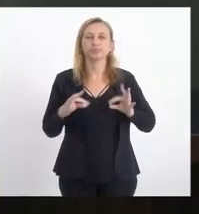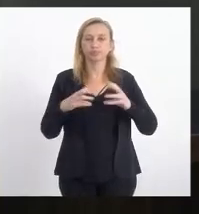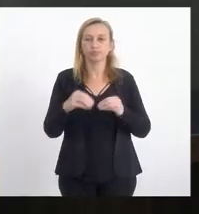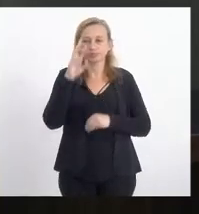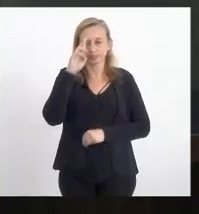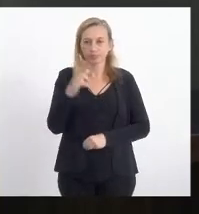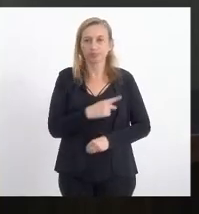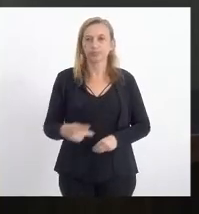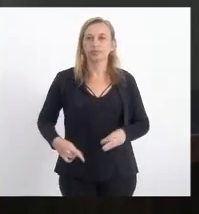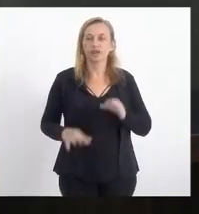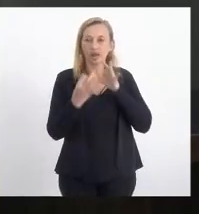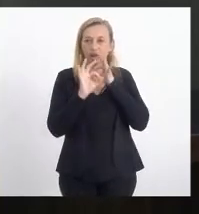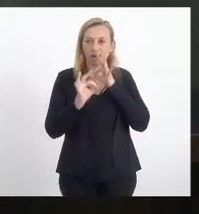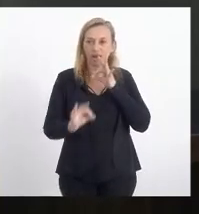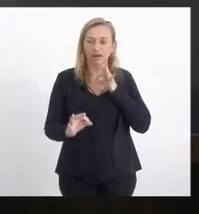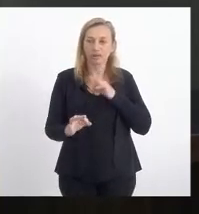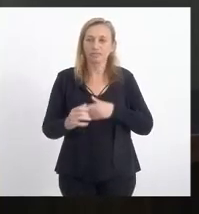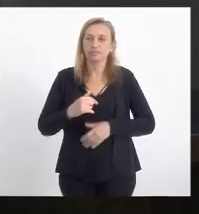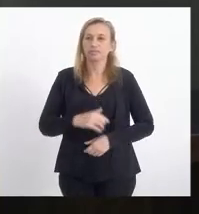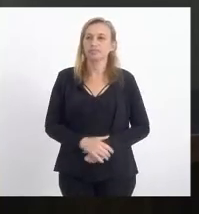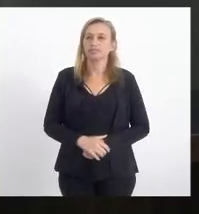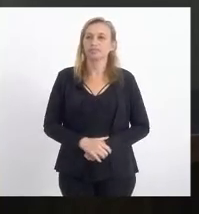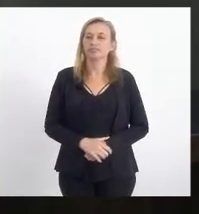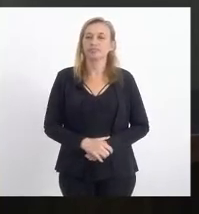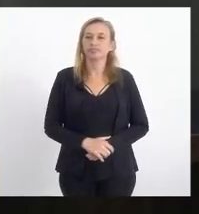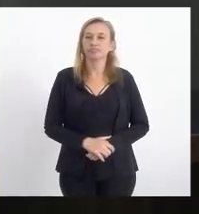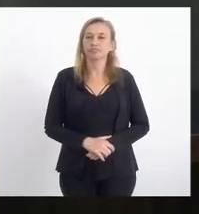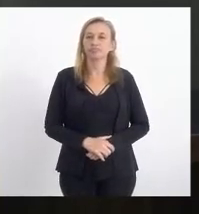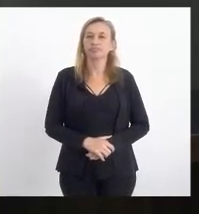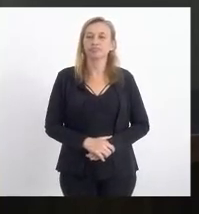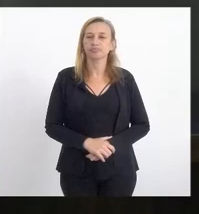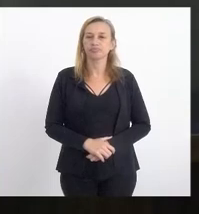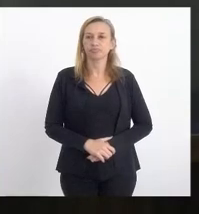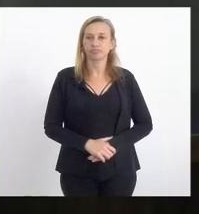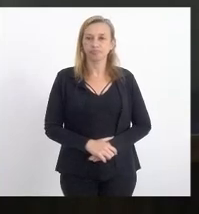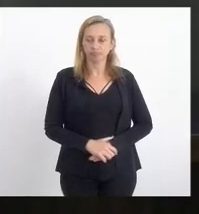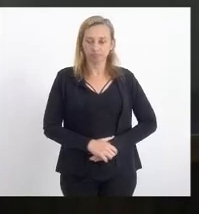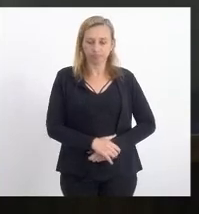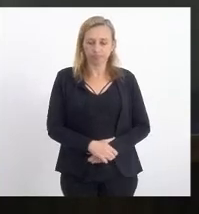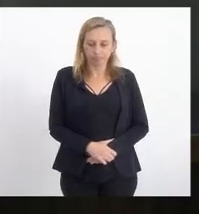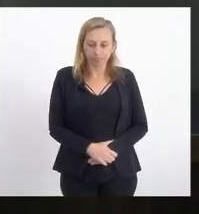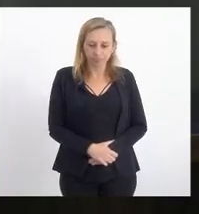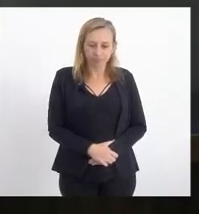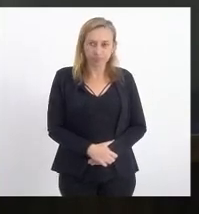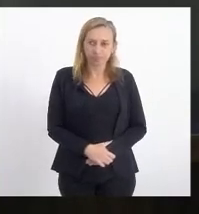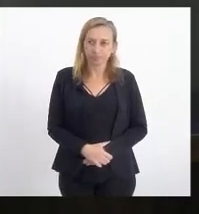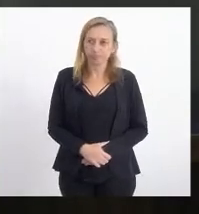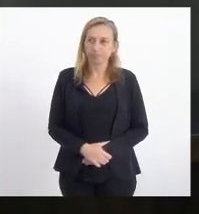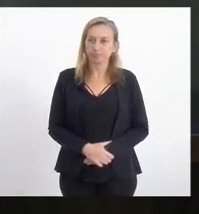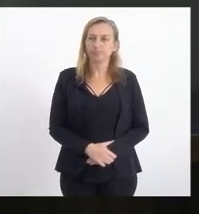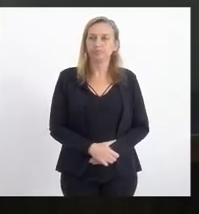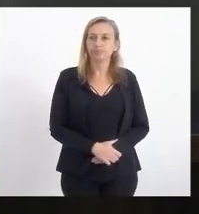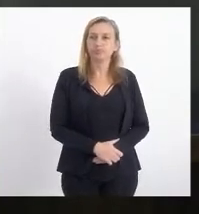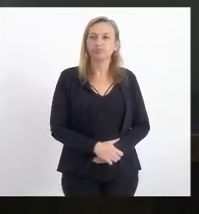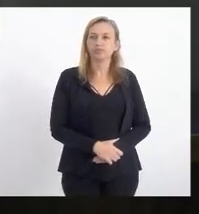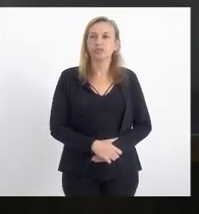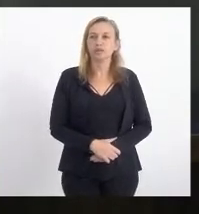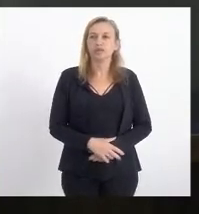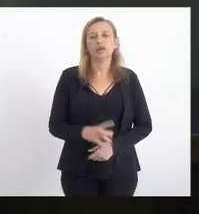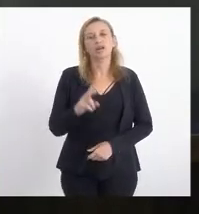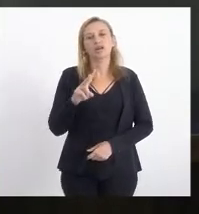Presidente sem querer me estender eu me obrigo a fazer aqui é mesmo horário que a gente